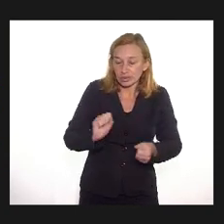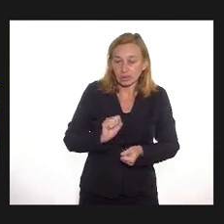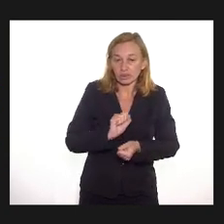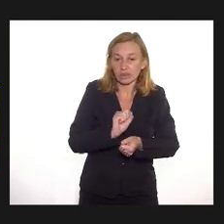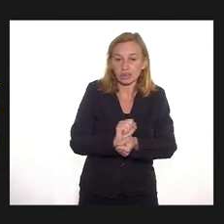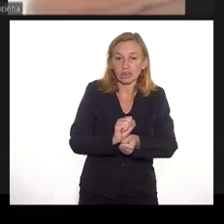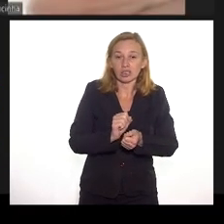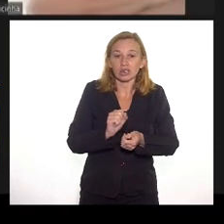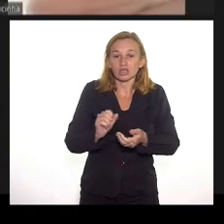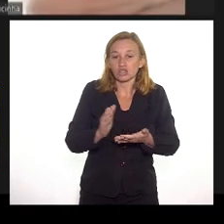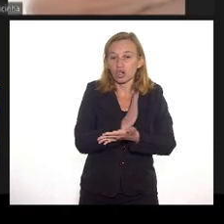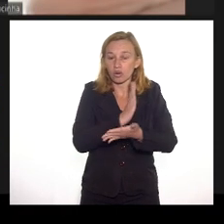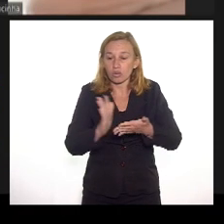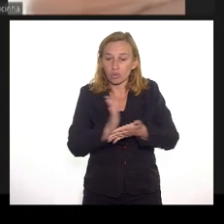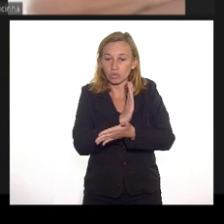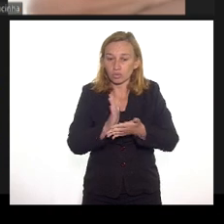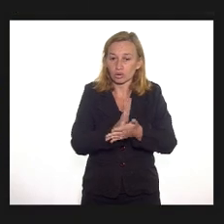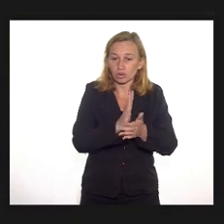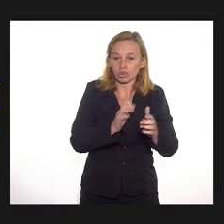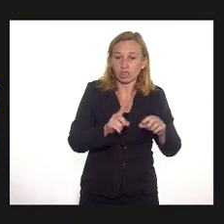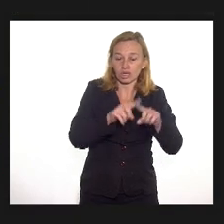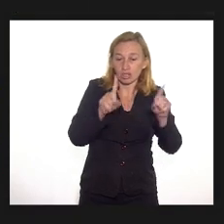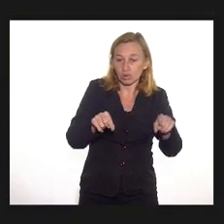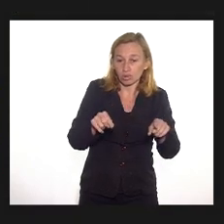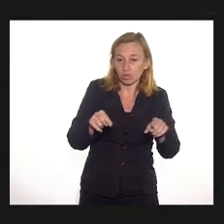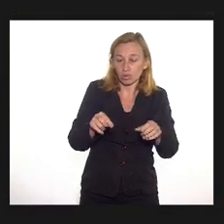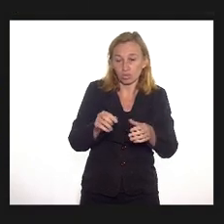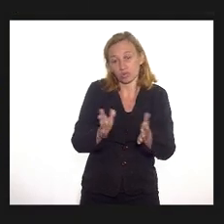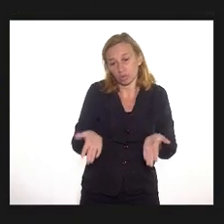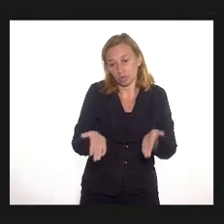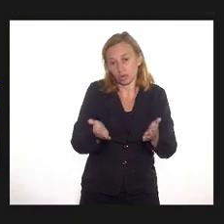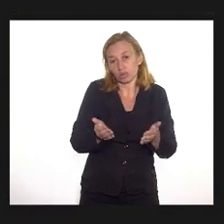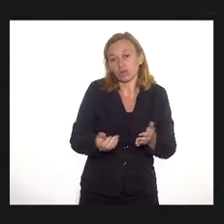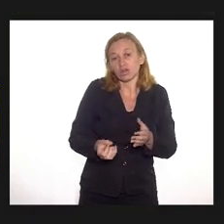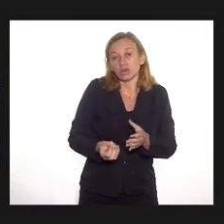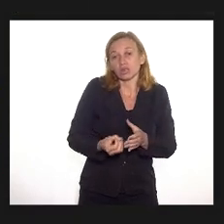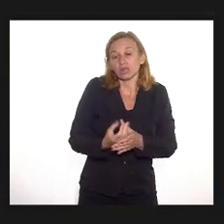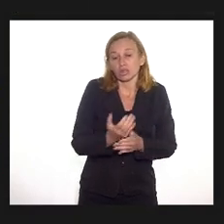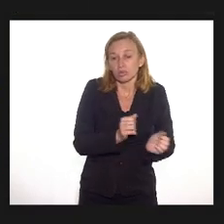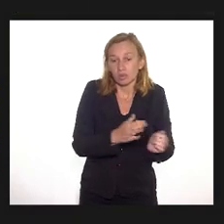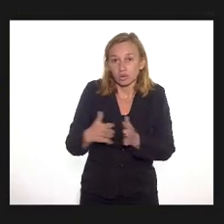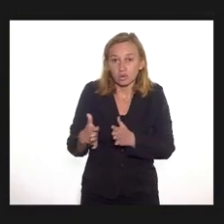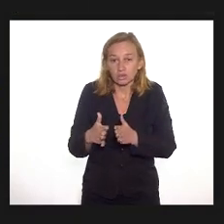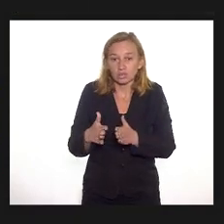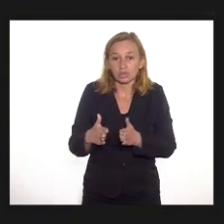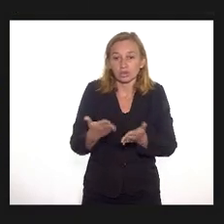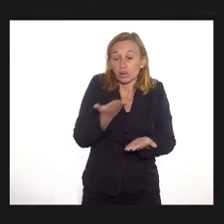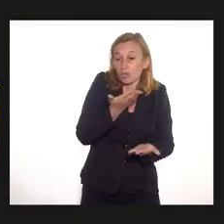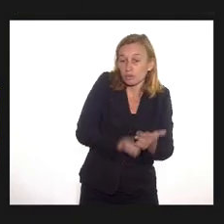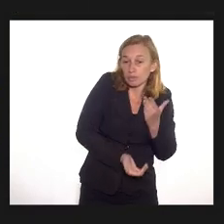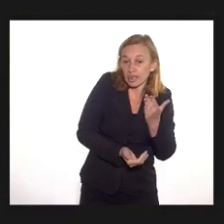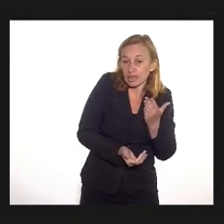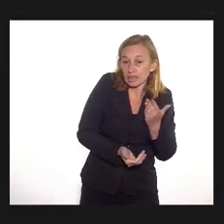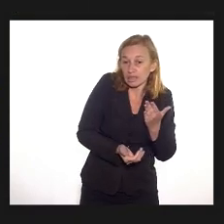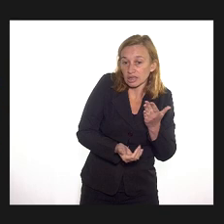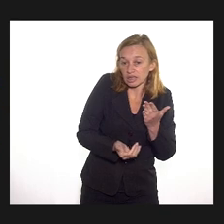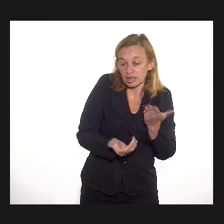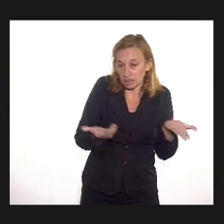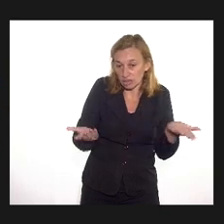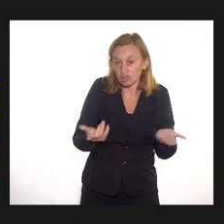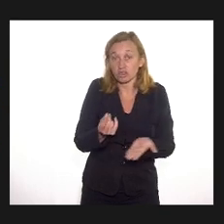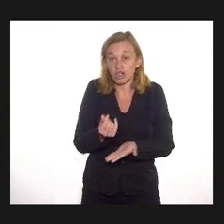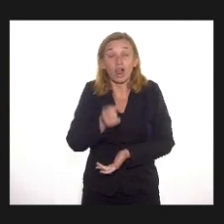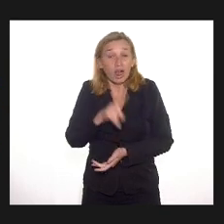setores produtivos, agora na pandemia, com a paralisação de setores produtivos, com perda de arrecadação.